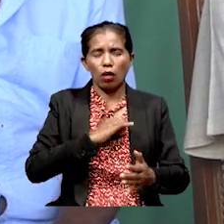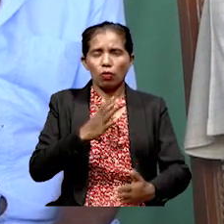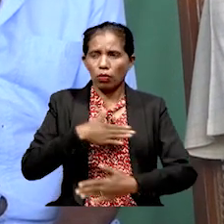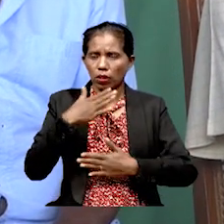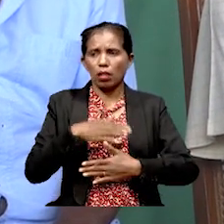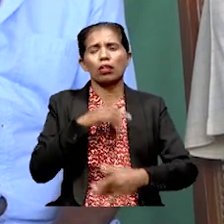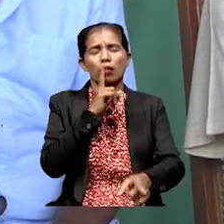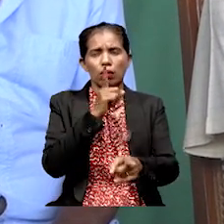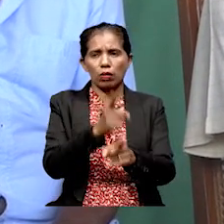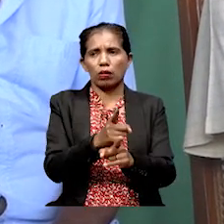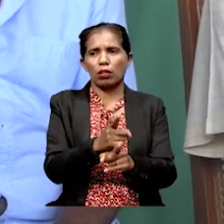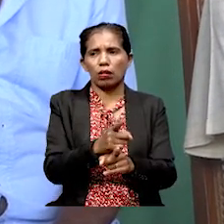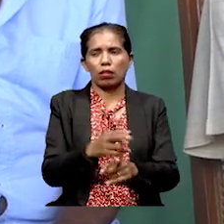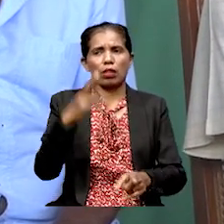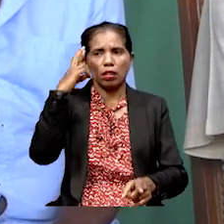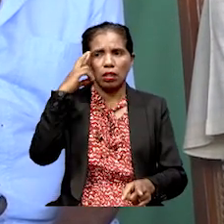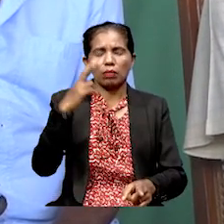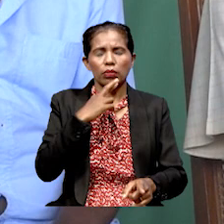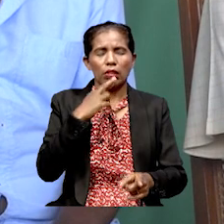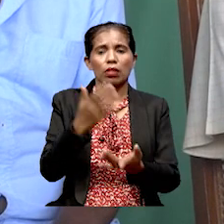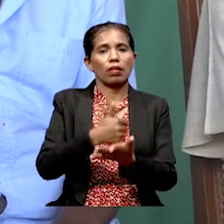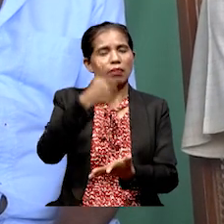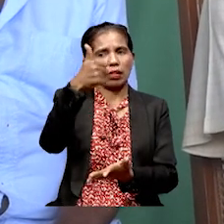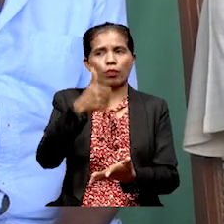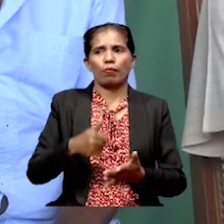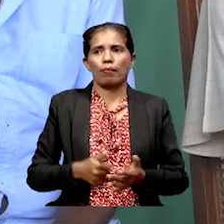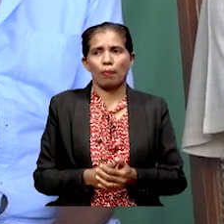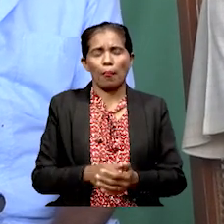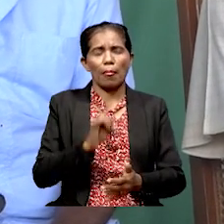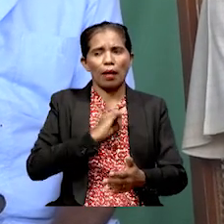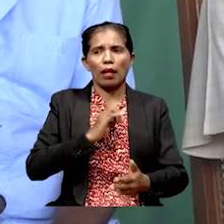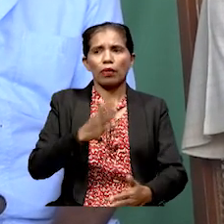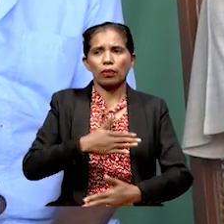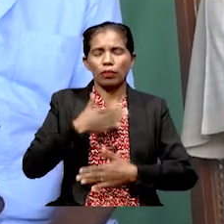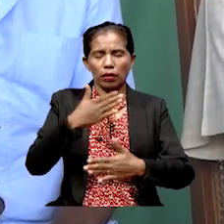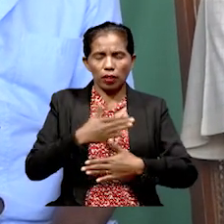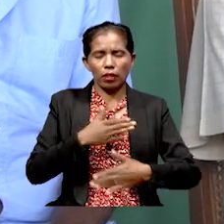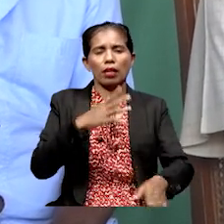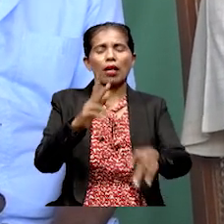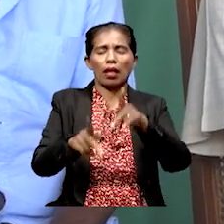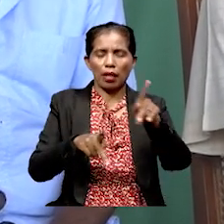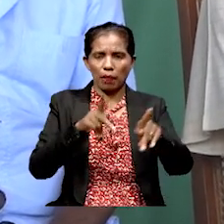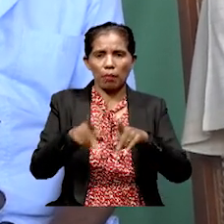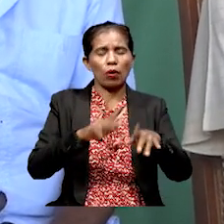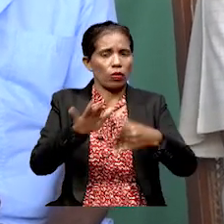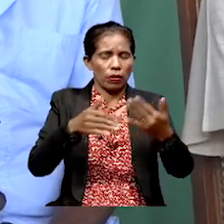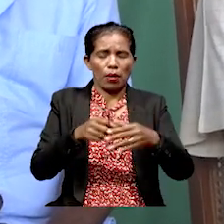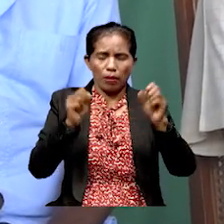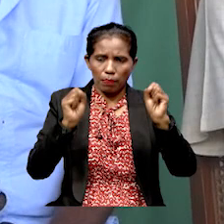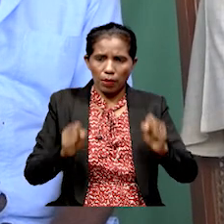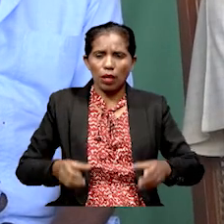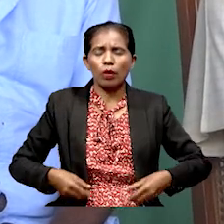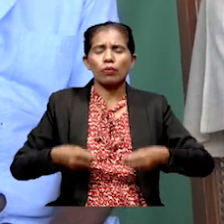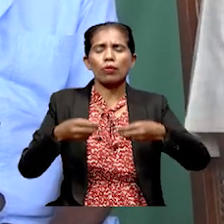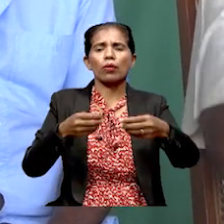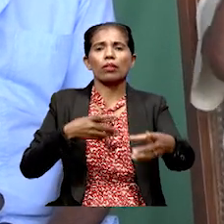chama José da Luz Alternada. Ao contigo de dar ao povo, pelo exército, tinha